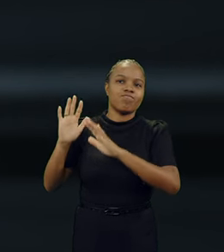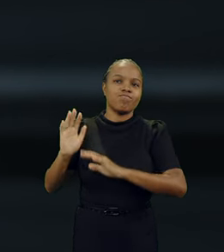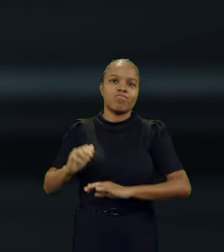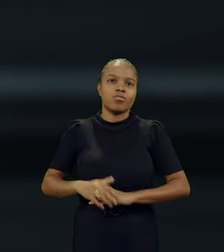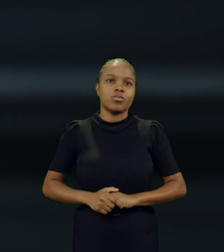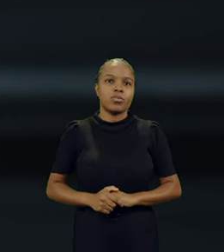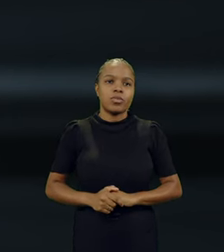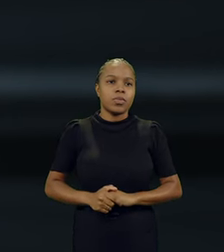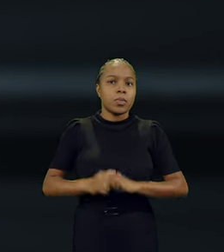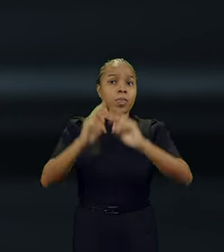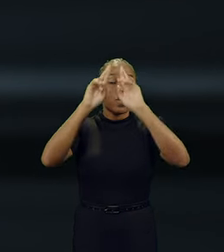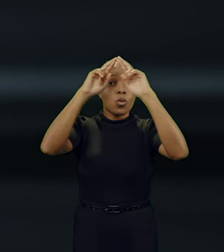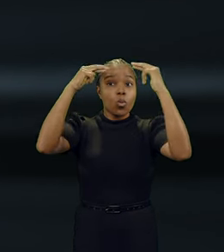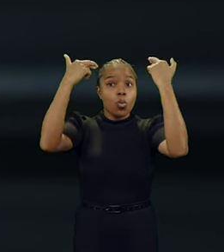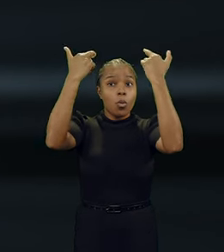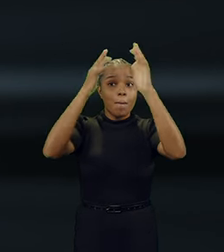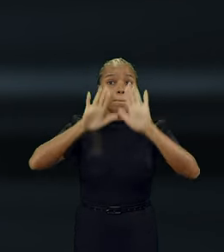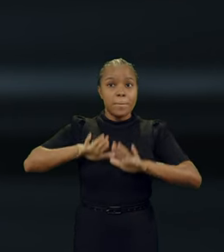Um reino